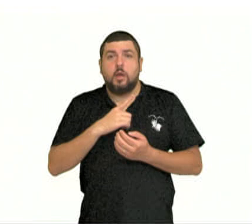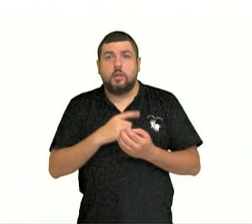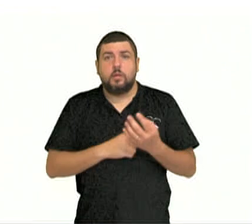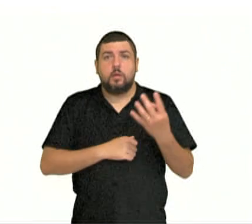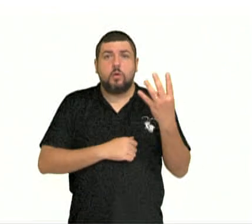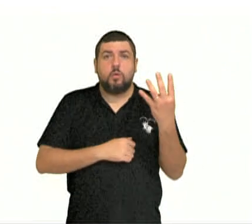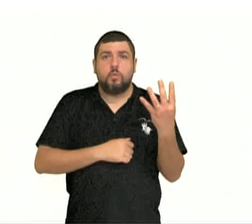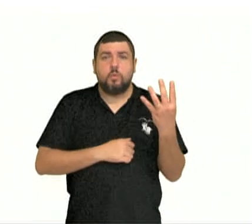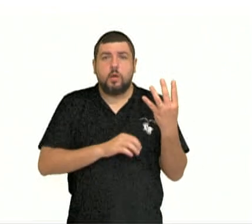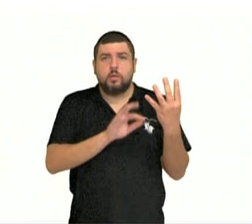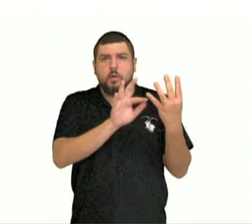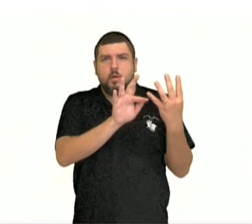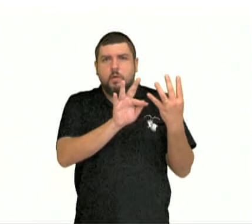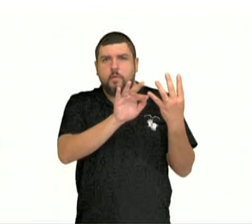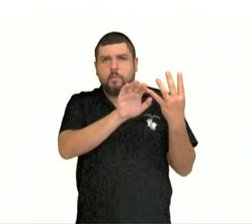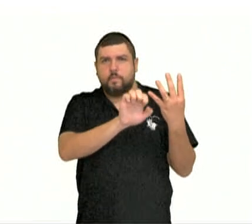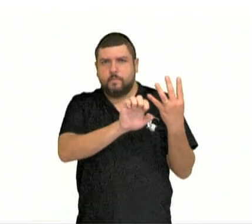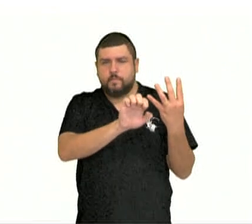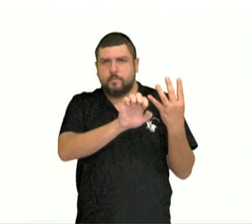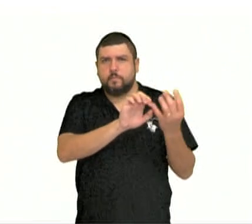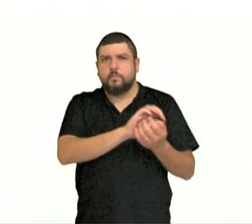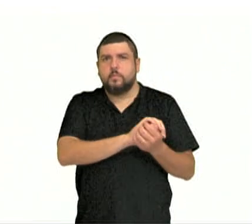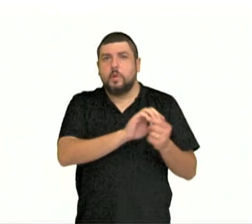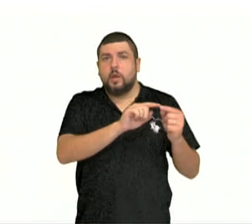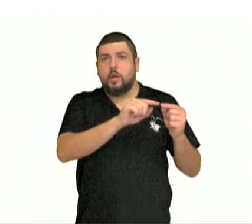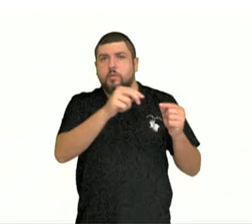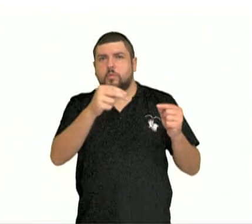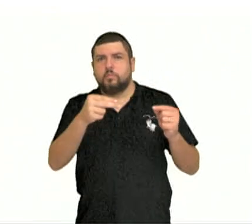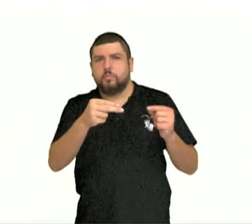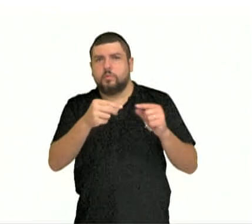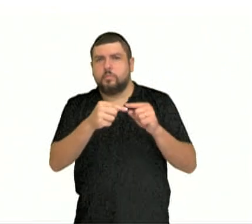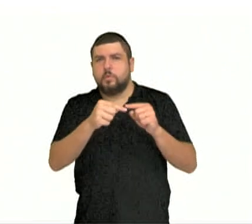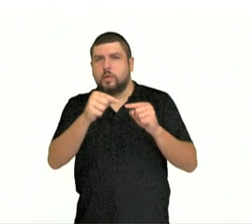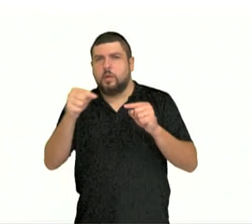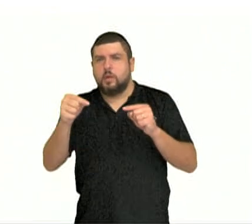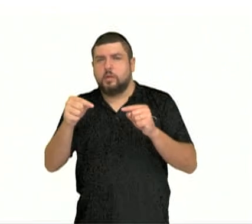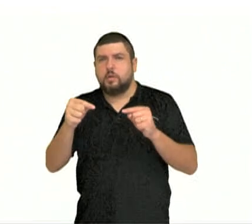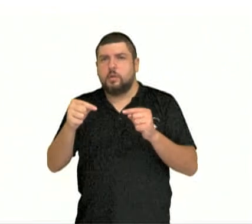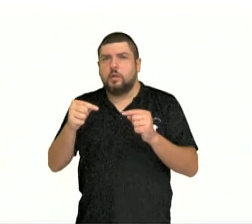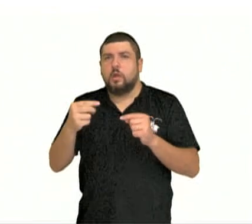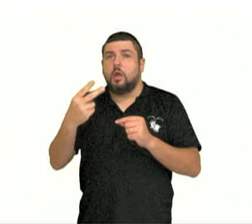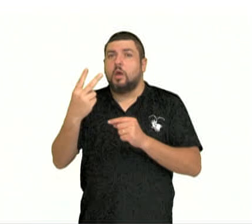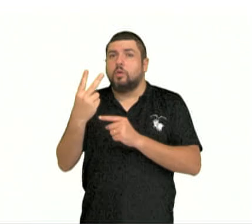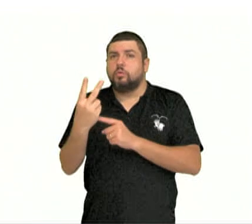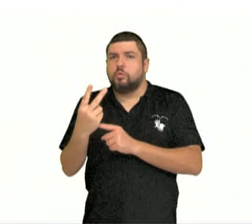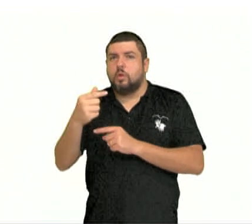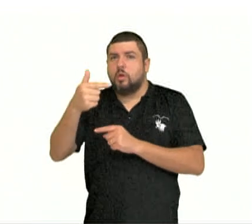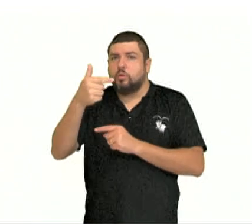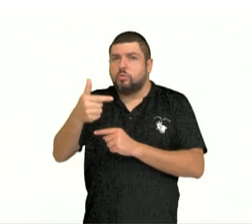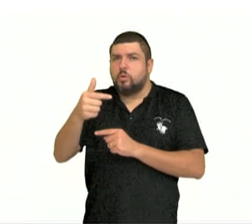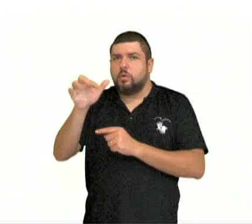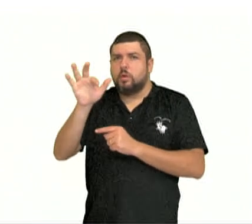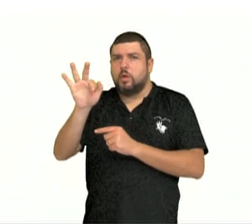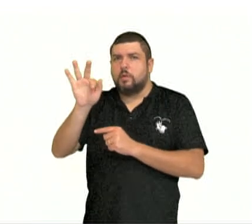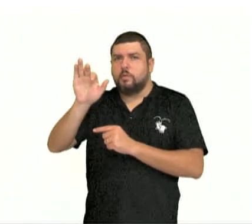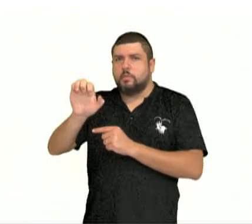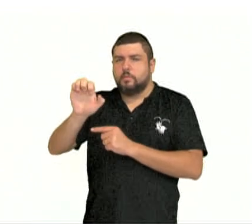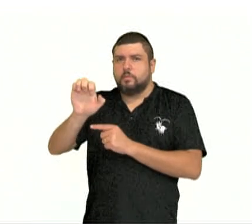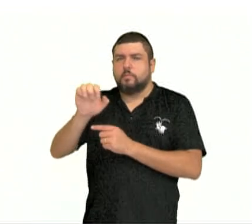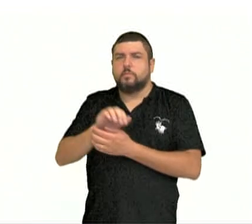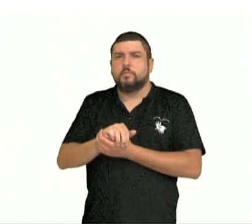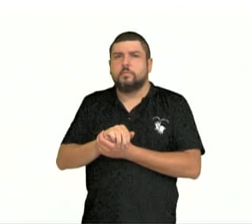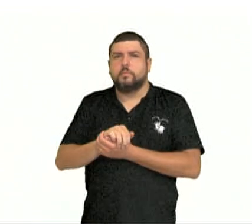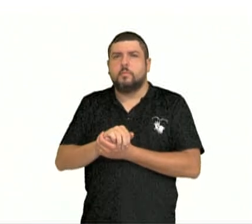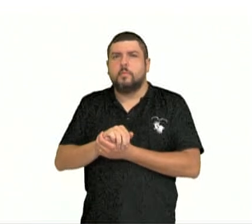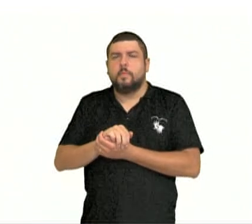de ferro no reagente e 2 átomos de ferro no produto. E 2 átomos de oxigênio no